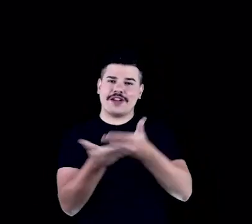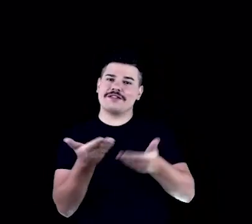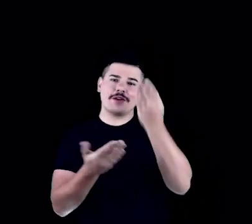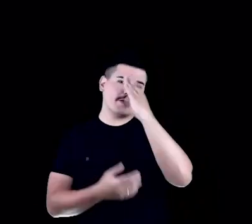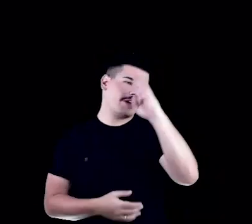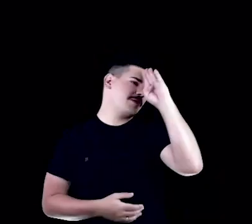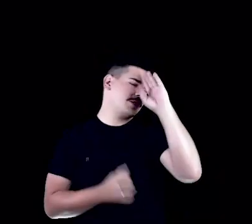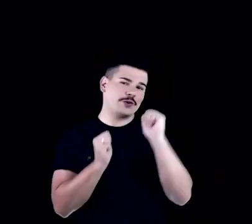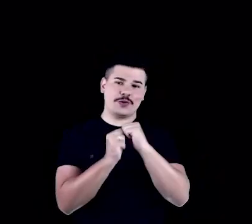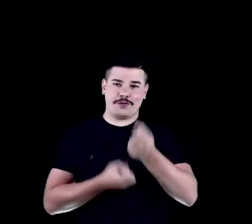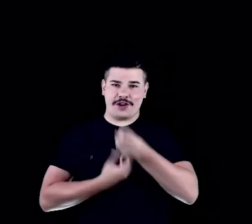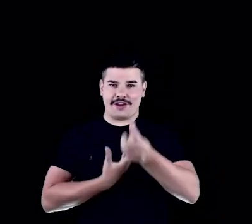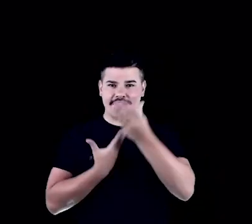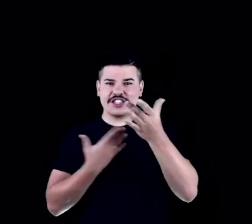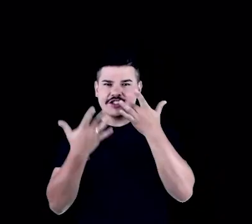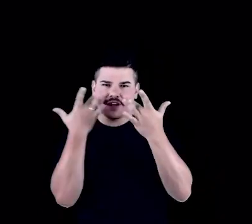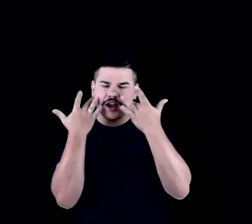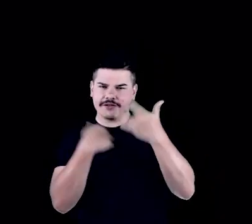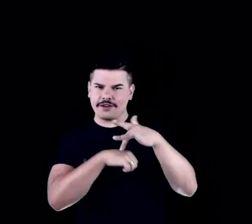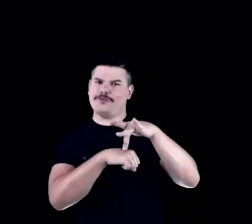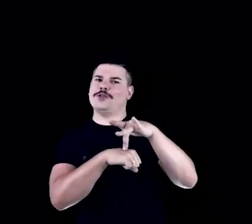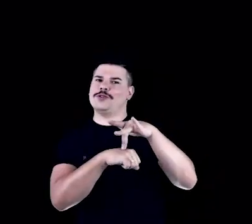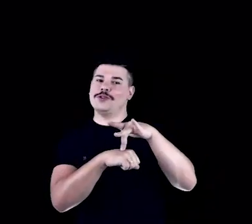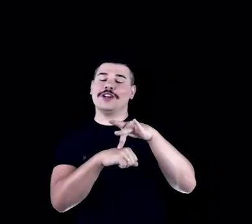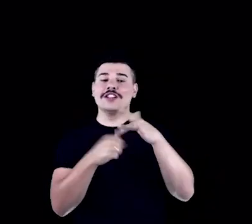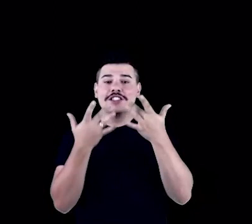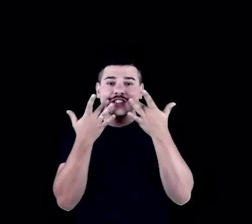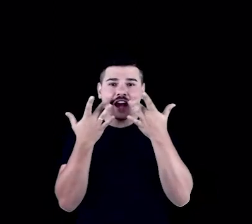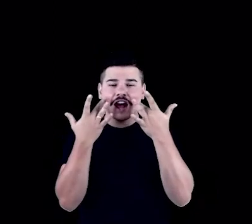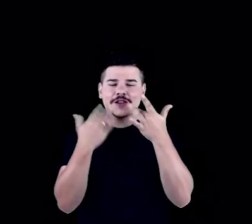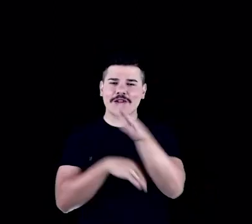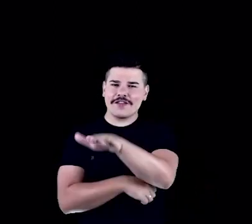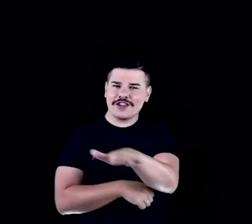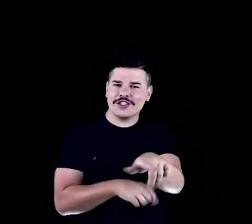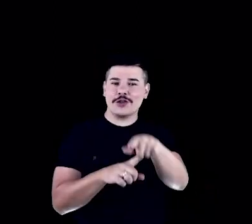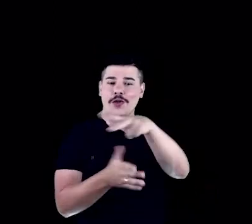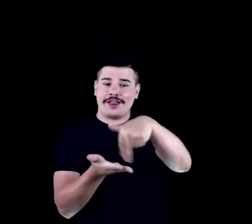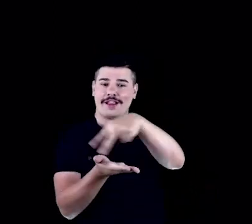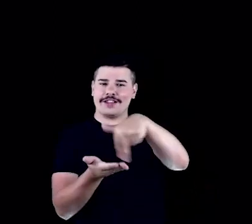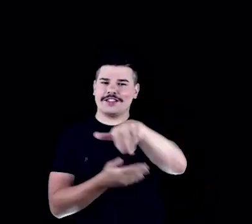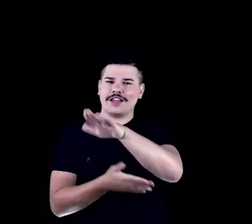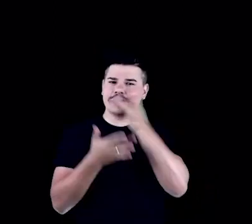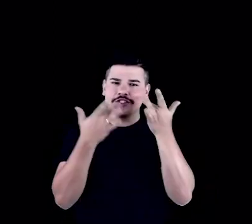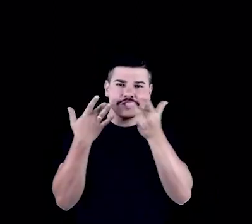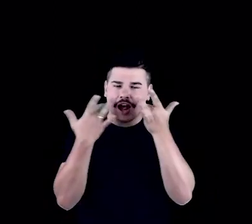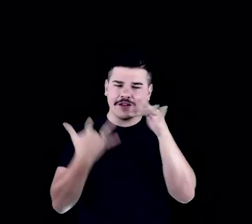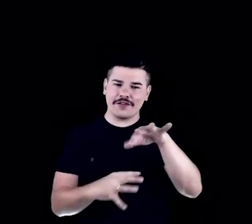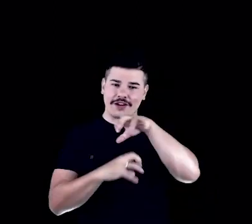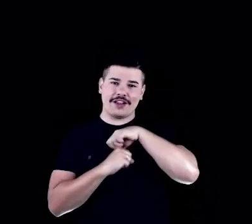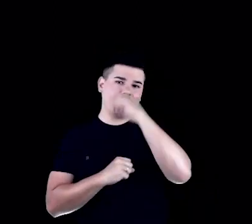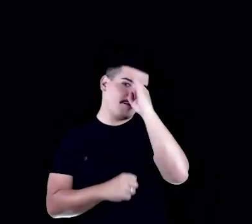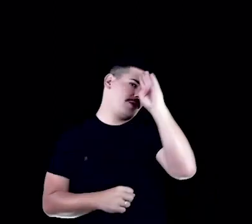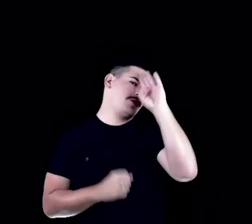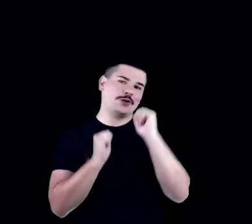uma dramaturgia poética que flerta com o teatro do absurdo, o circo teatro, o teatro infantil, a dança teatro, que desembocam em